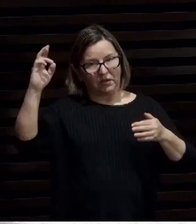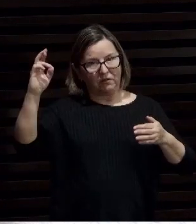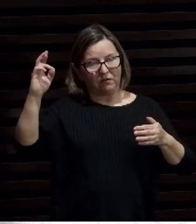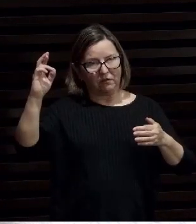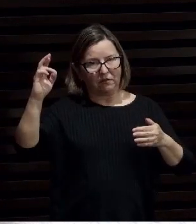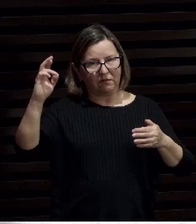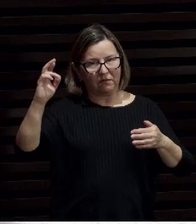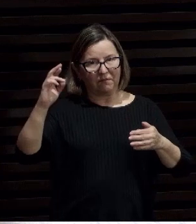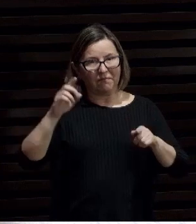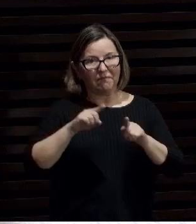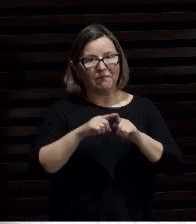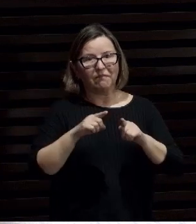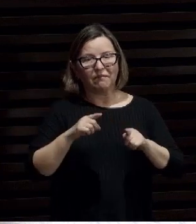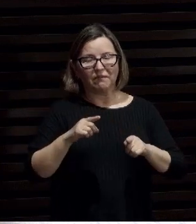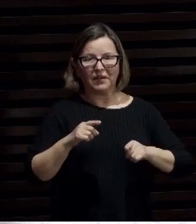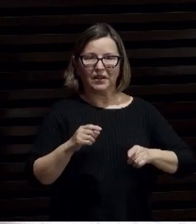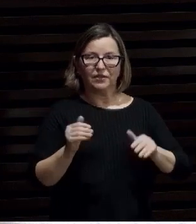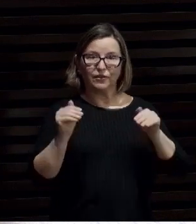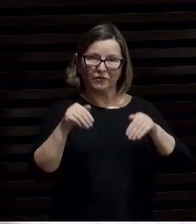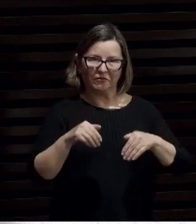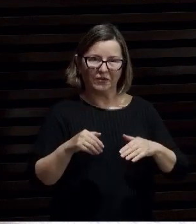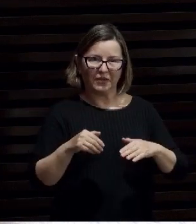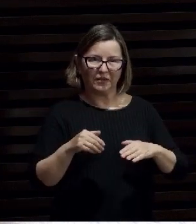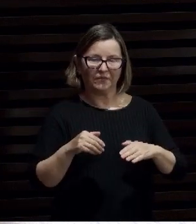ao meio.